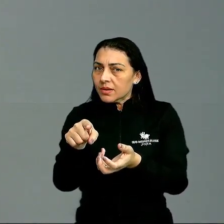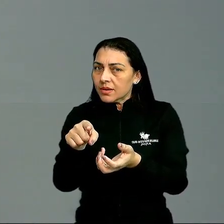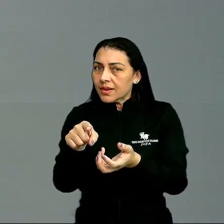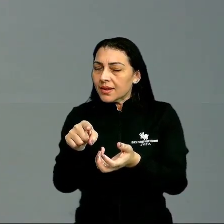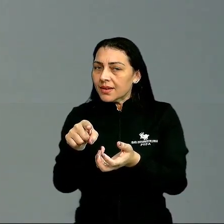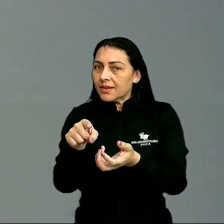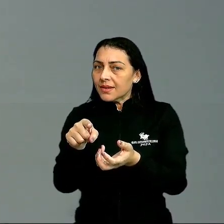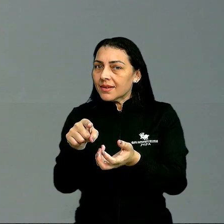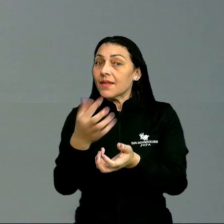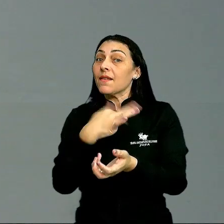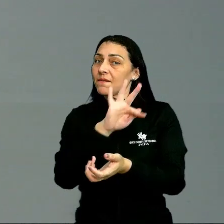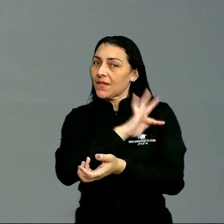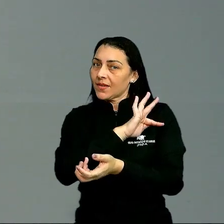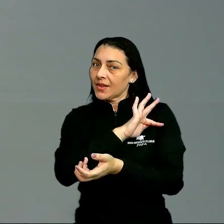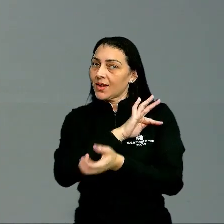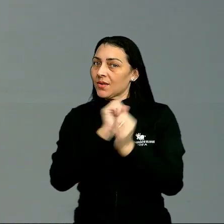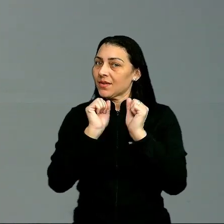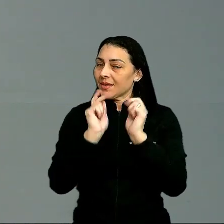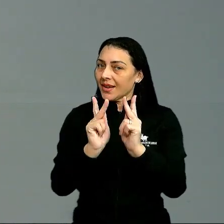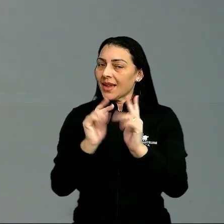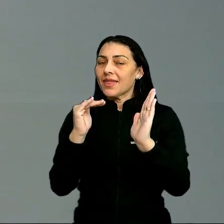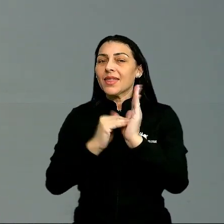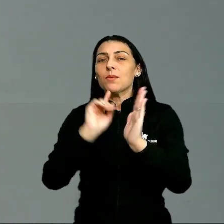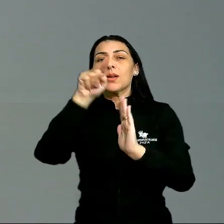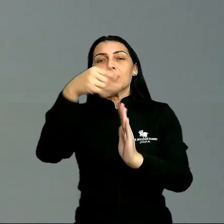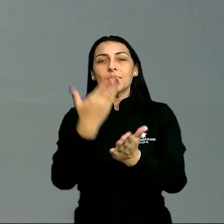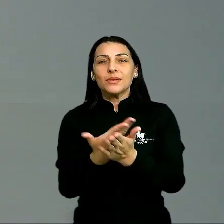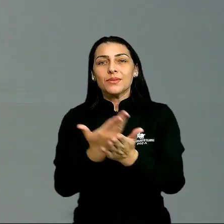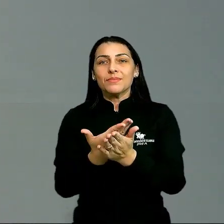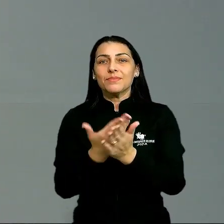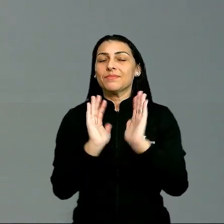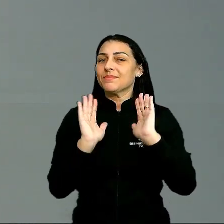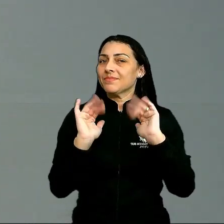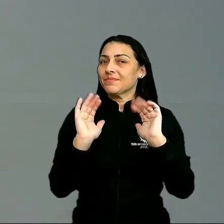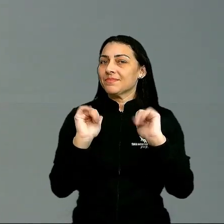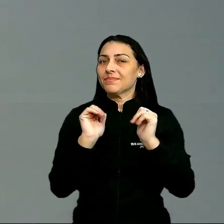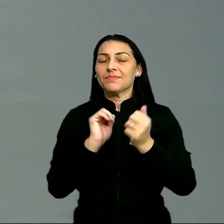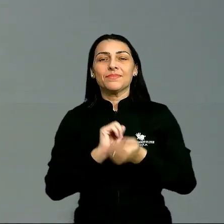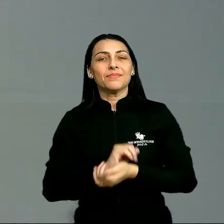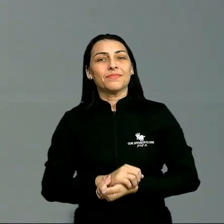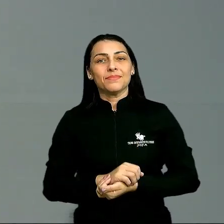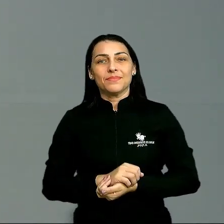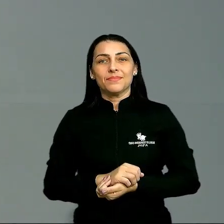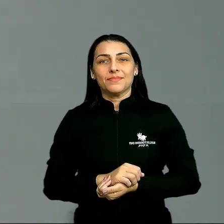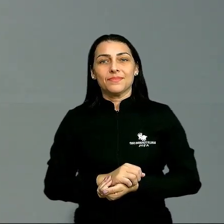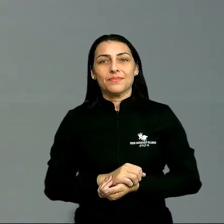lá na faculdade, viu? Até a nossa próxima aula. Tchauzinho!